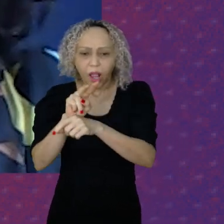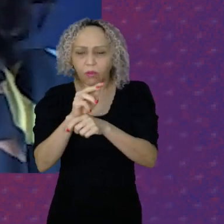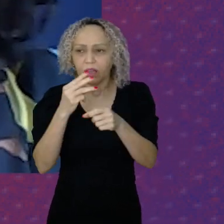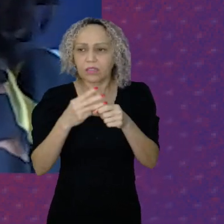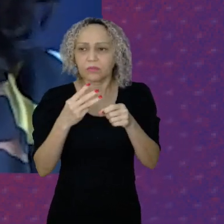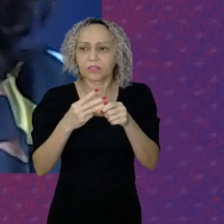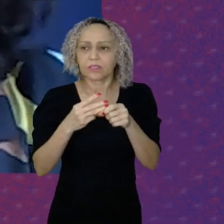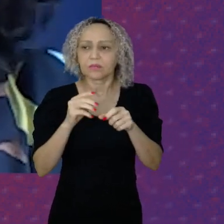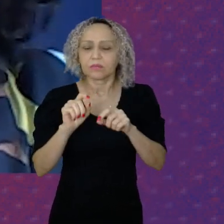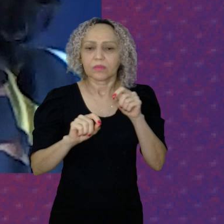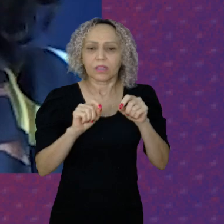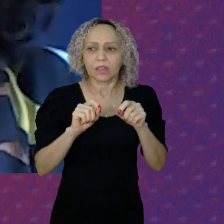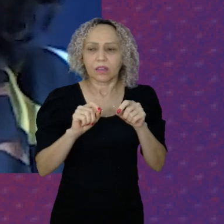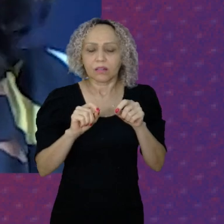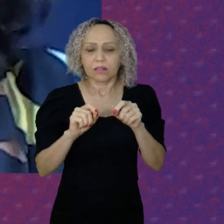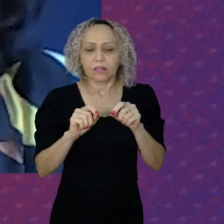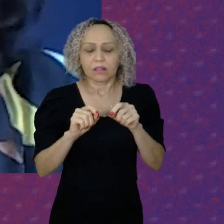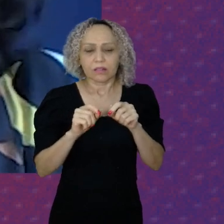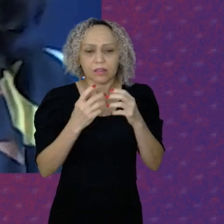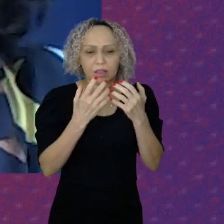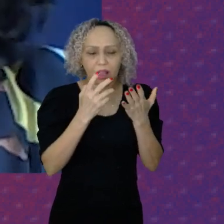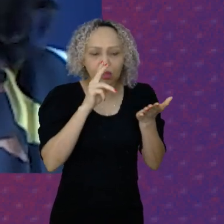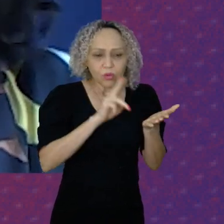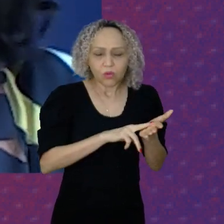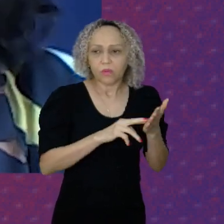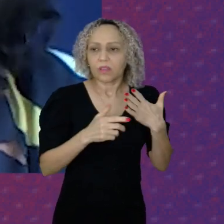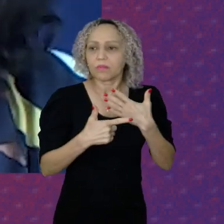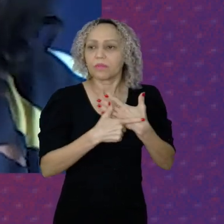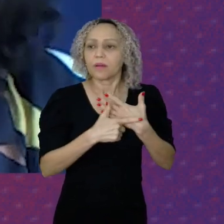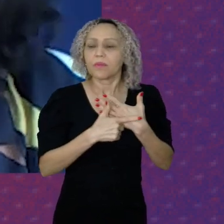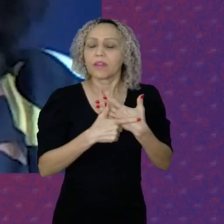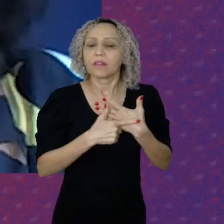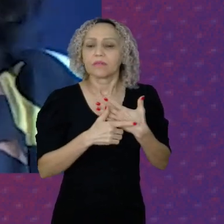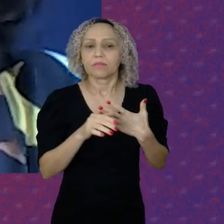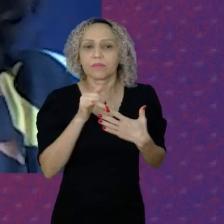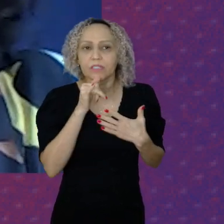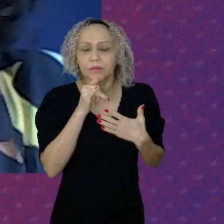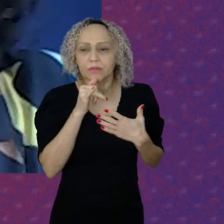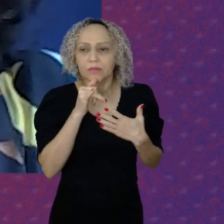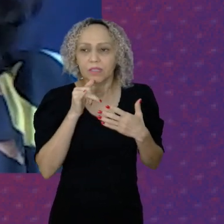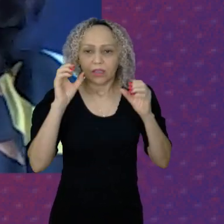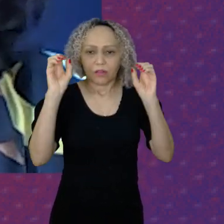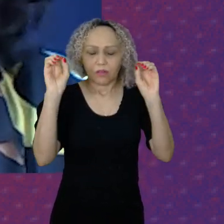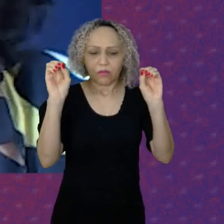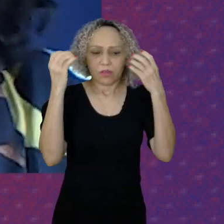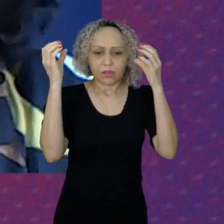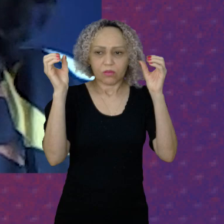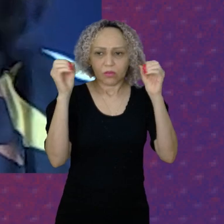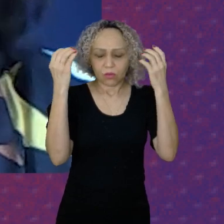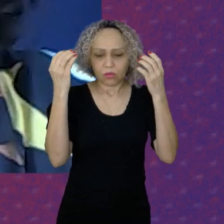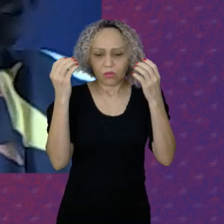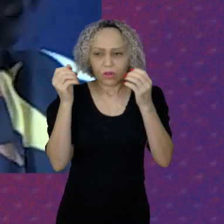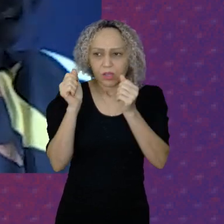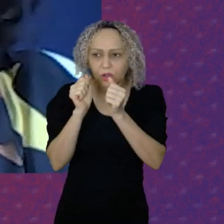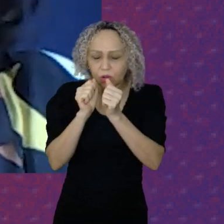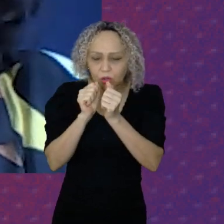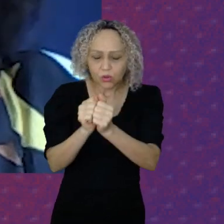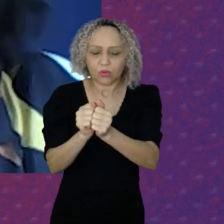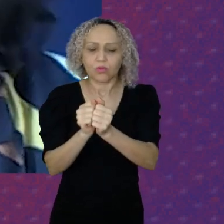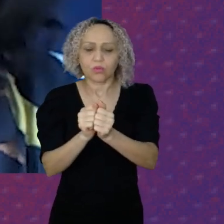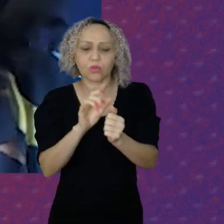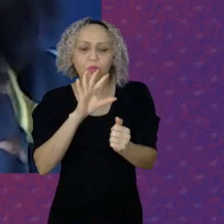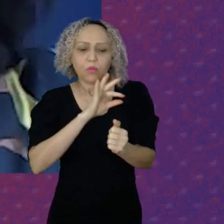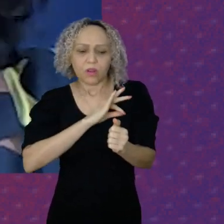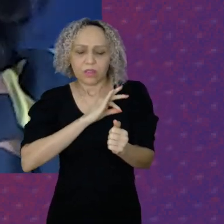assume esse papel, onde viaturas, juntamente com policiais preparados,